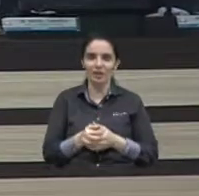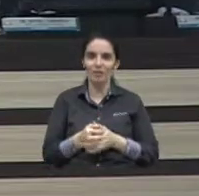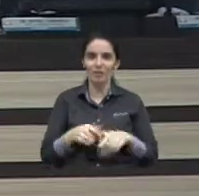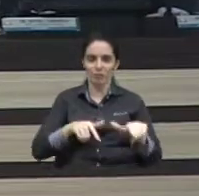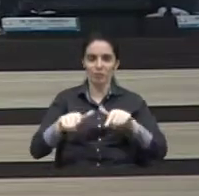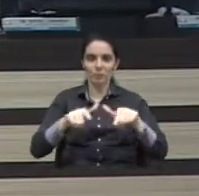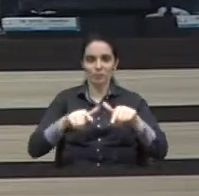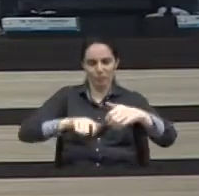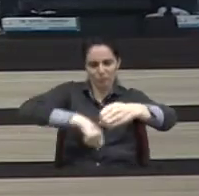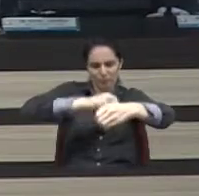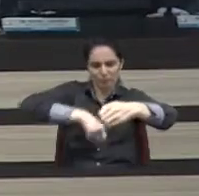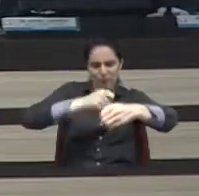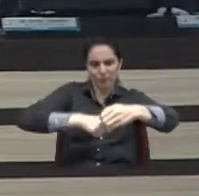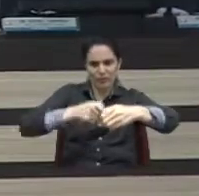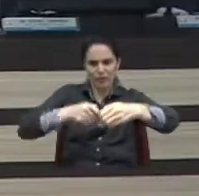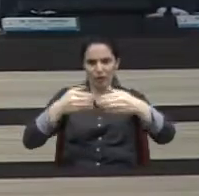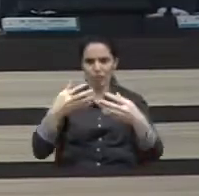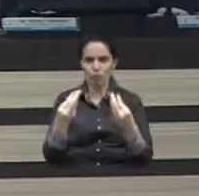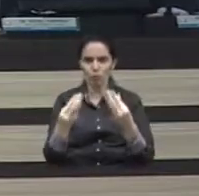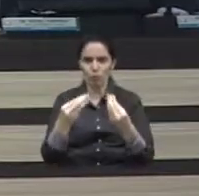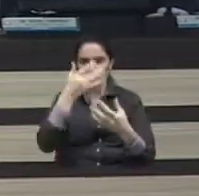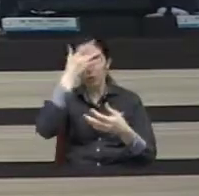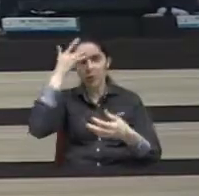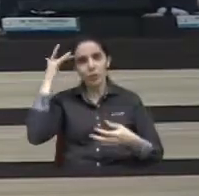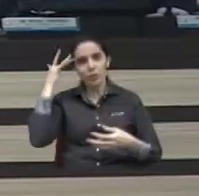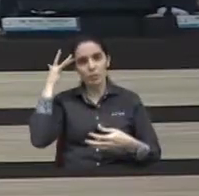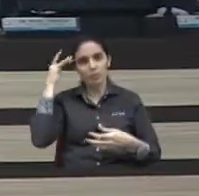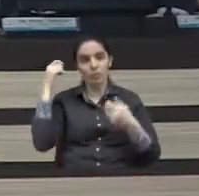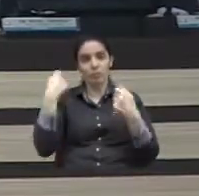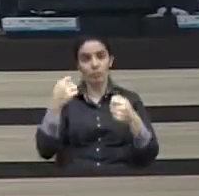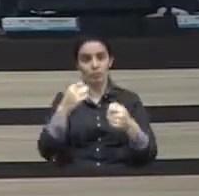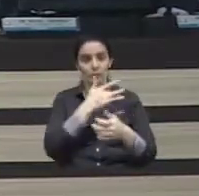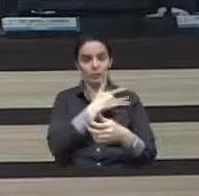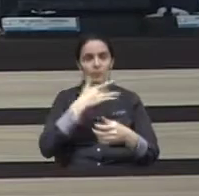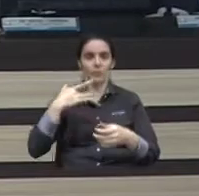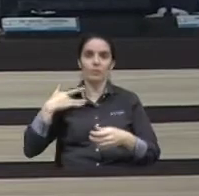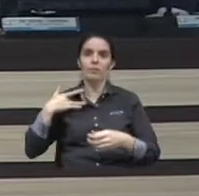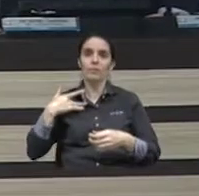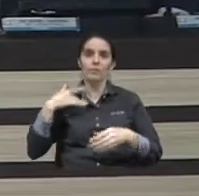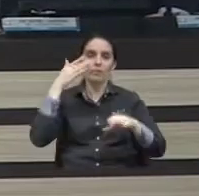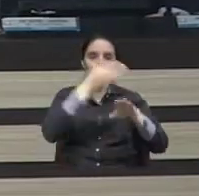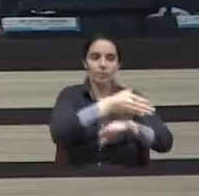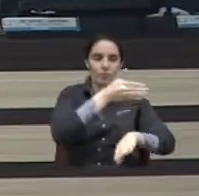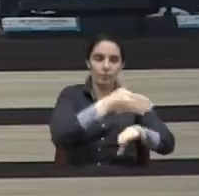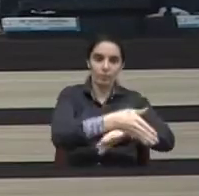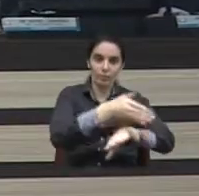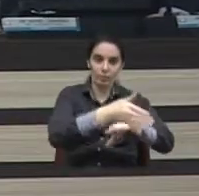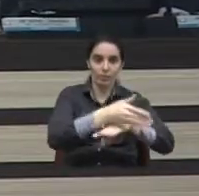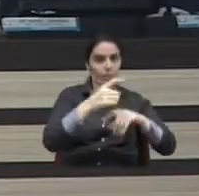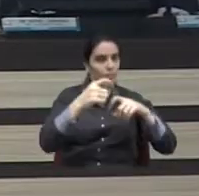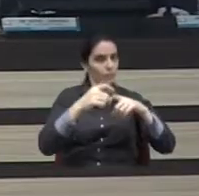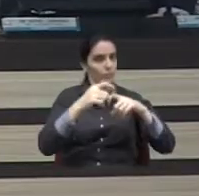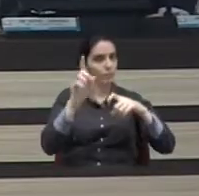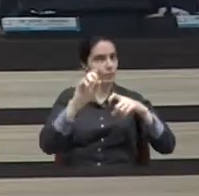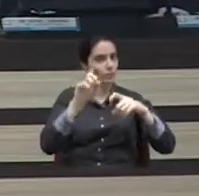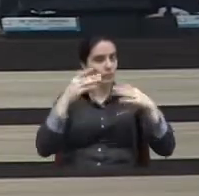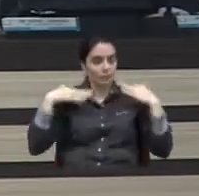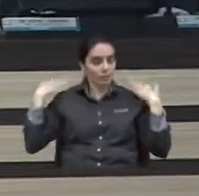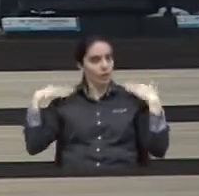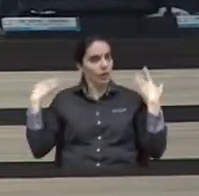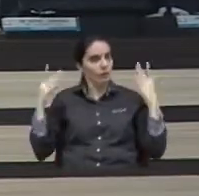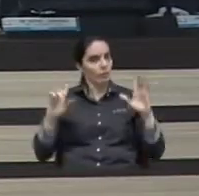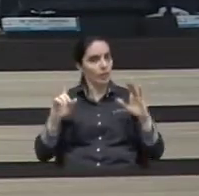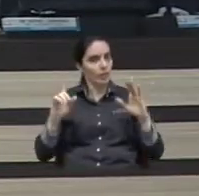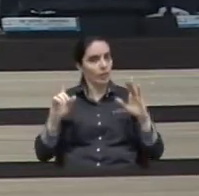pensando no bem-estar, na qualidade de vida e na saúde dessas pessoas que estão indo ao médico, não estão indo passear. Então, eu acabei